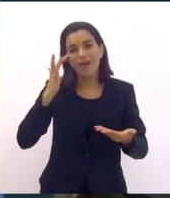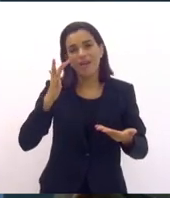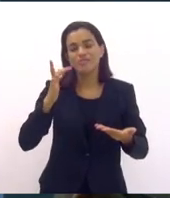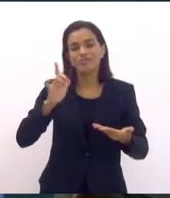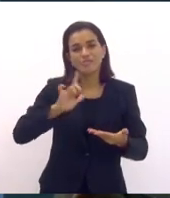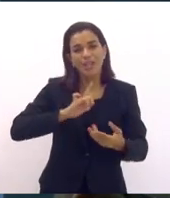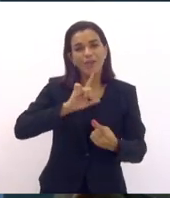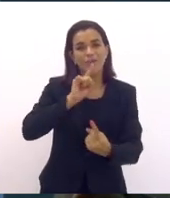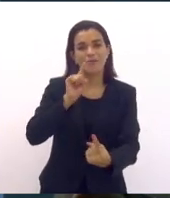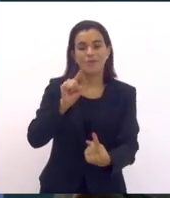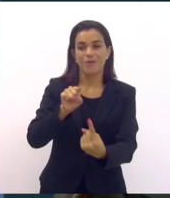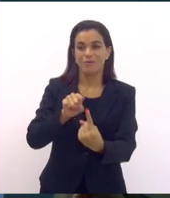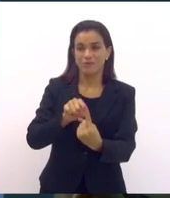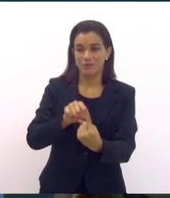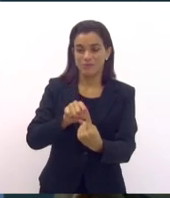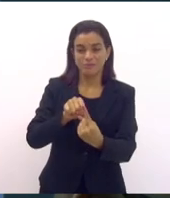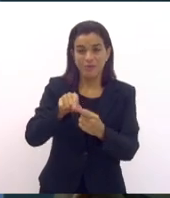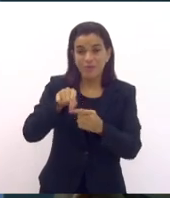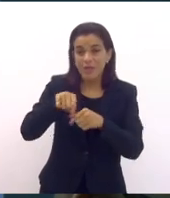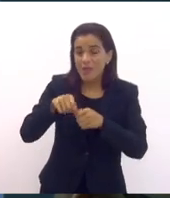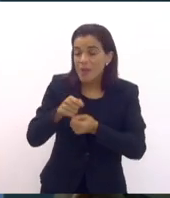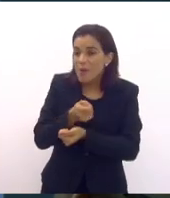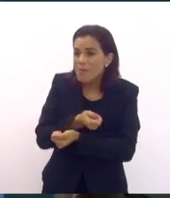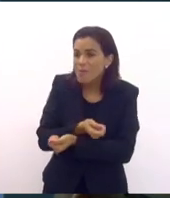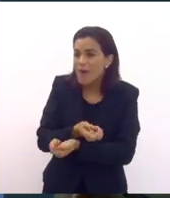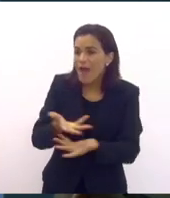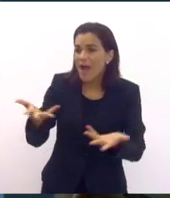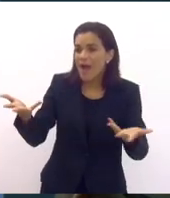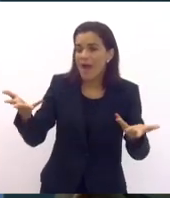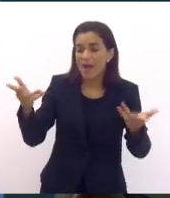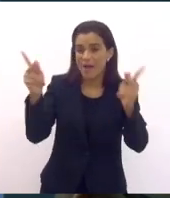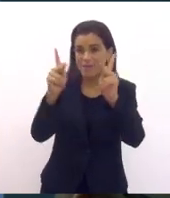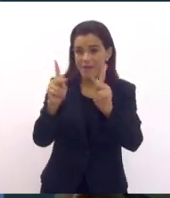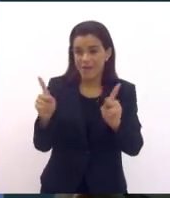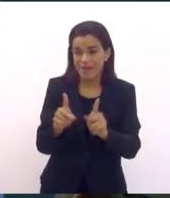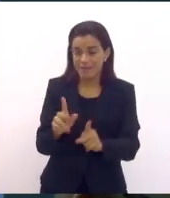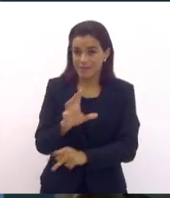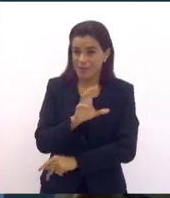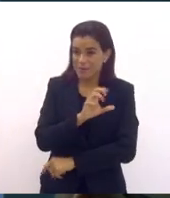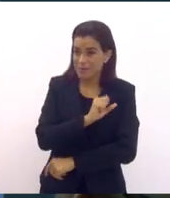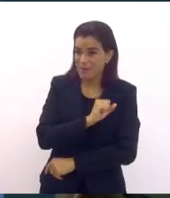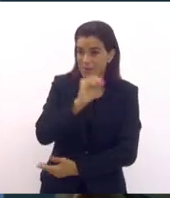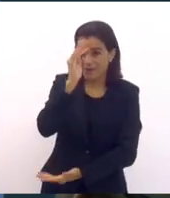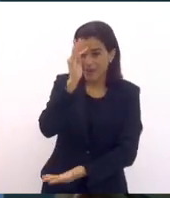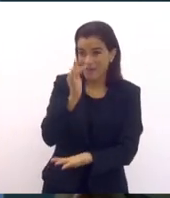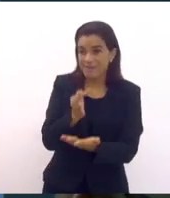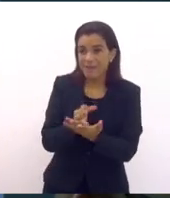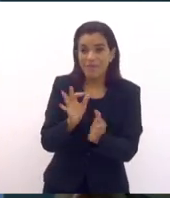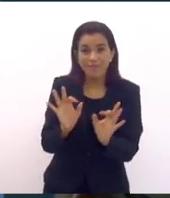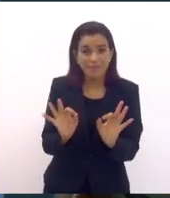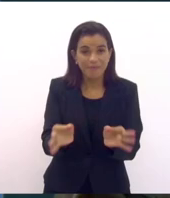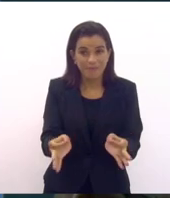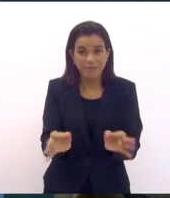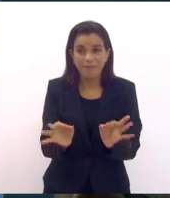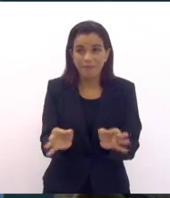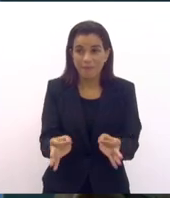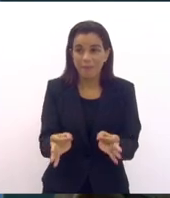função propagar a paz o amor e a fé né